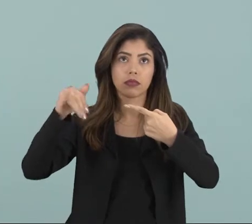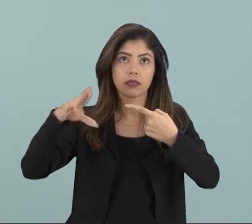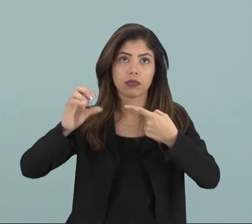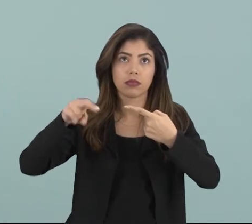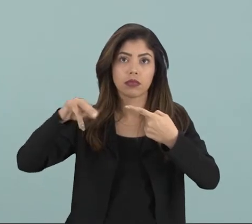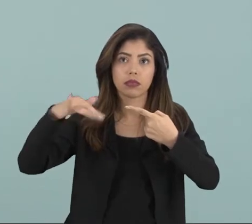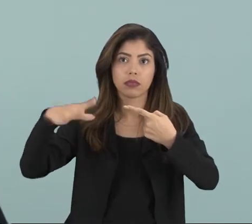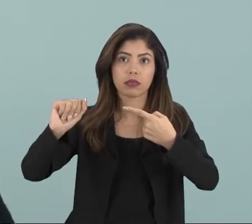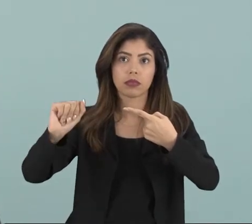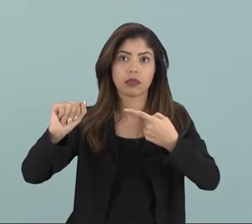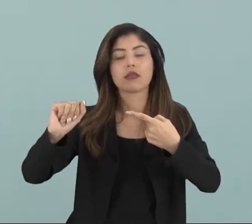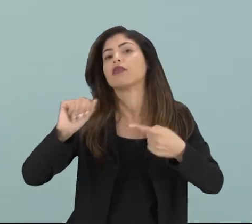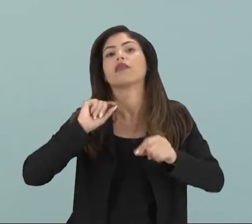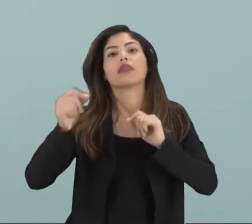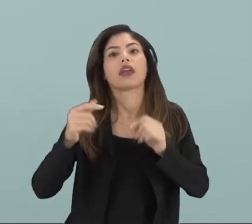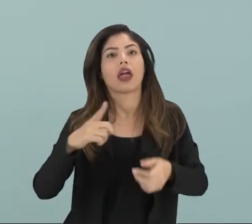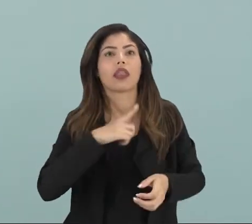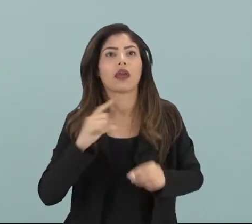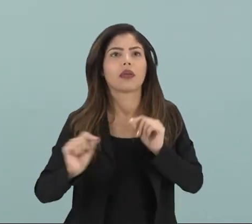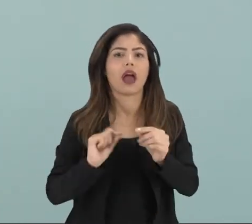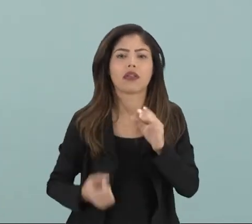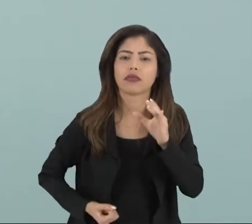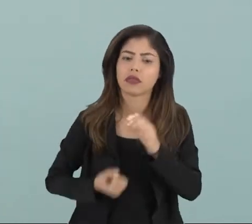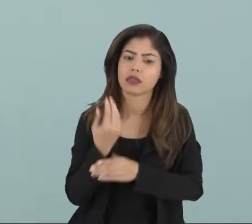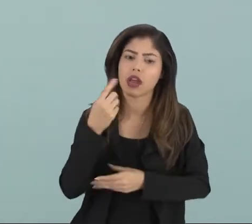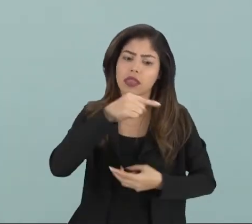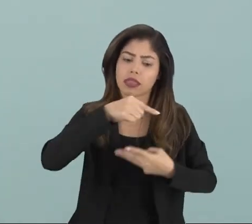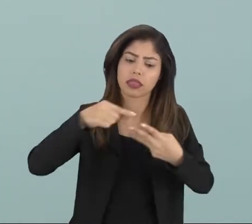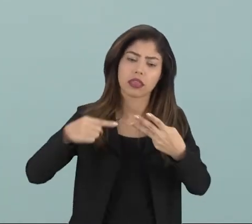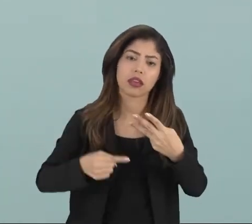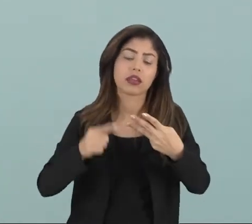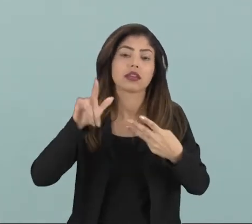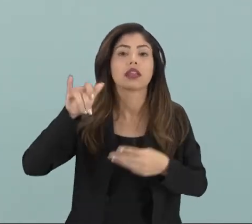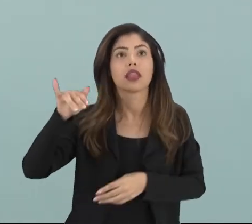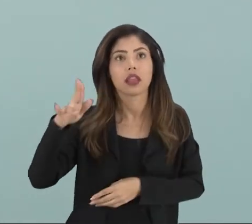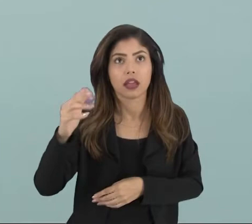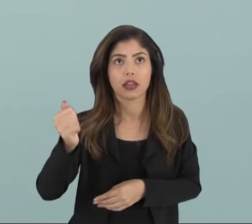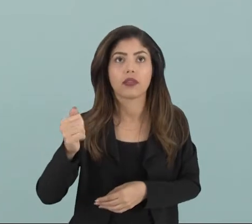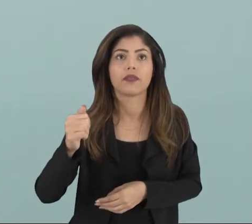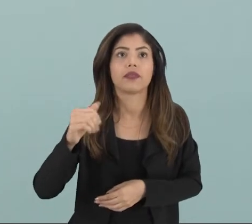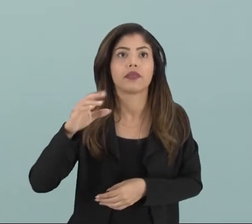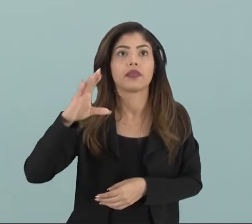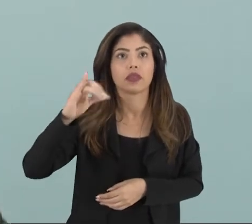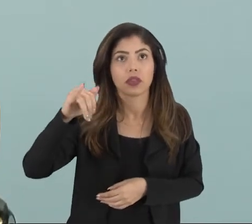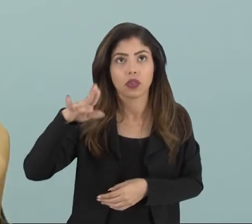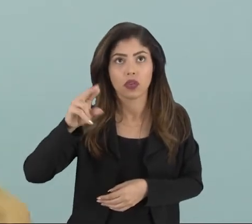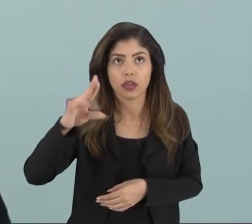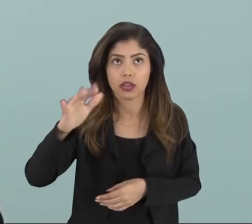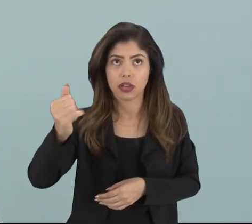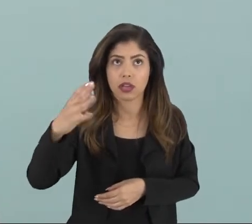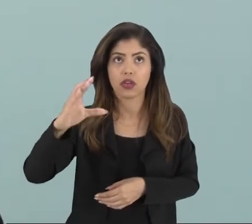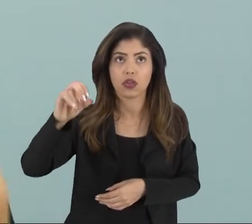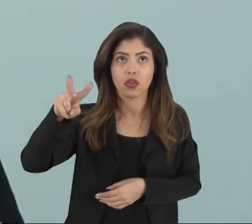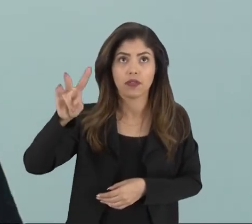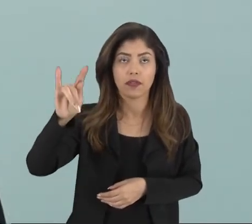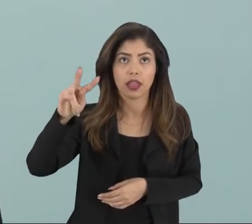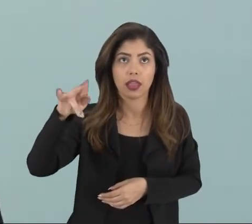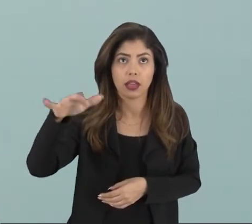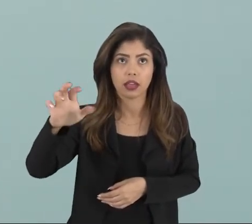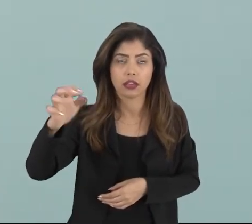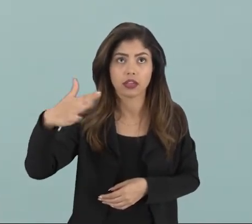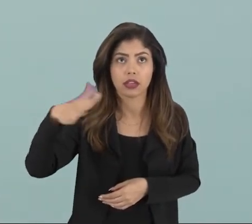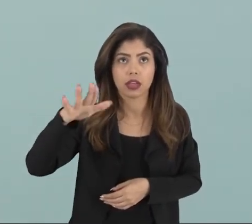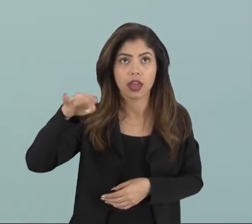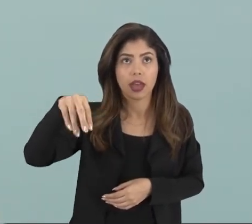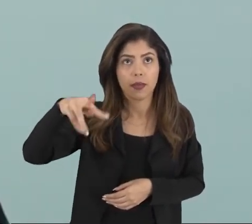elas acontecem para dar origem a 3 ligações químicas: ligação iônica, ligação covalente e